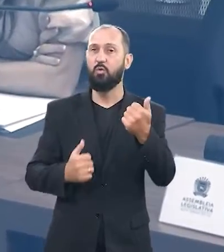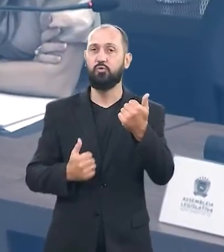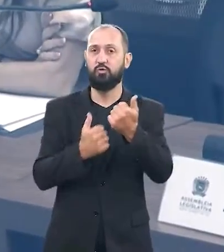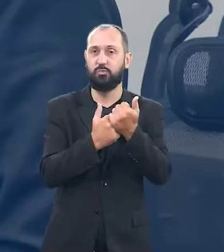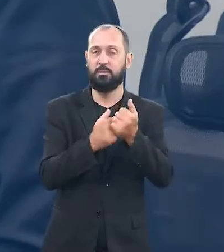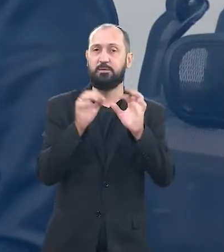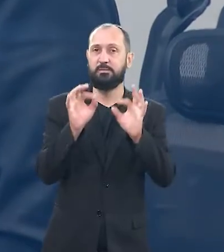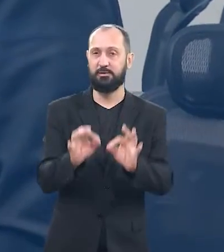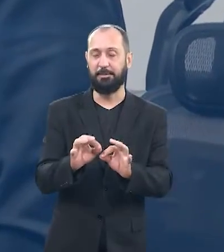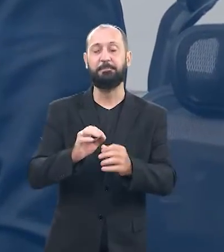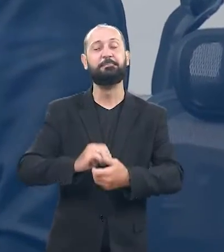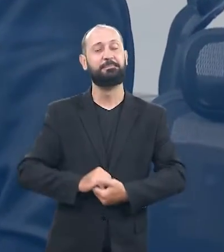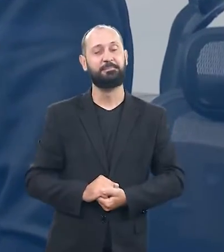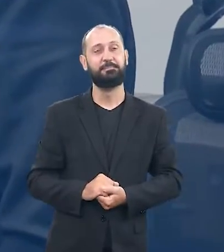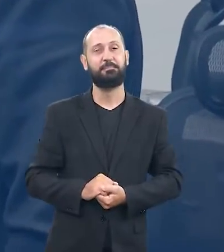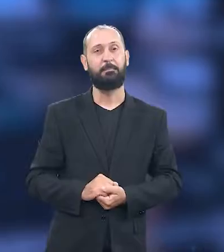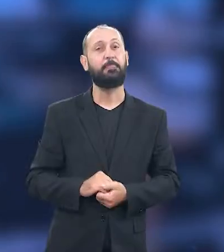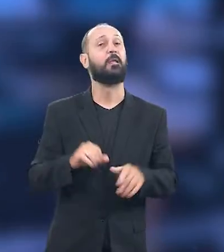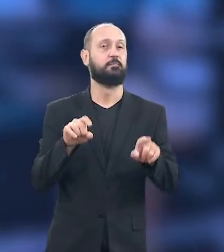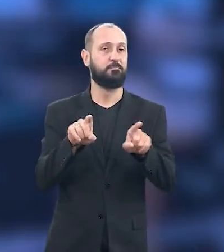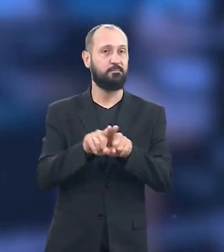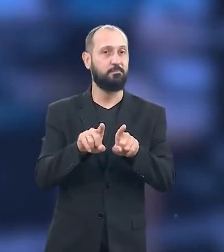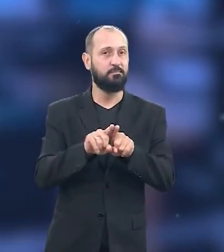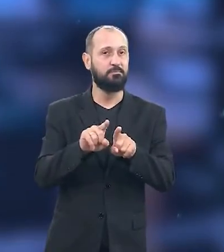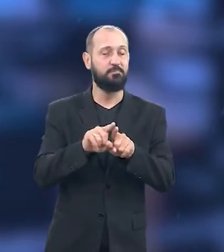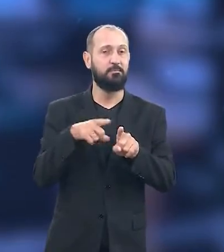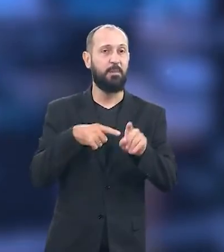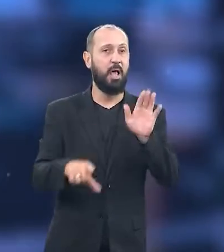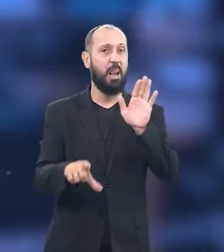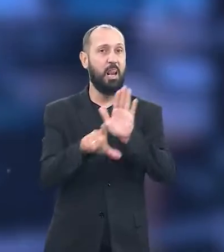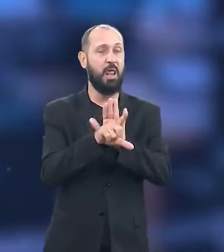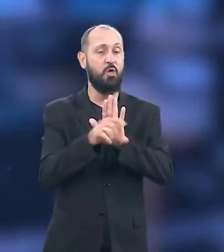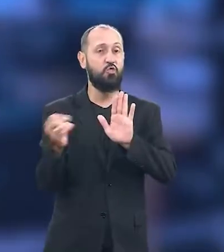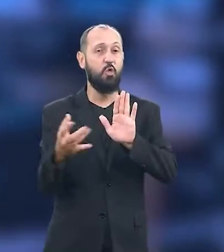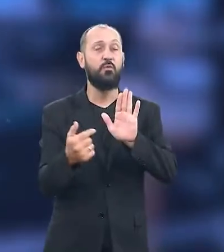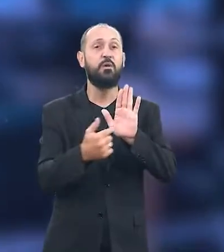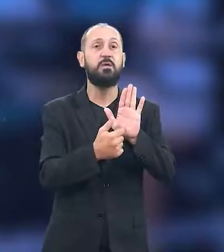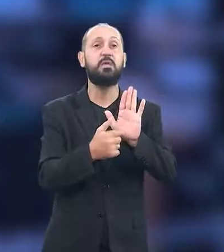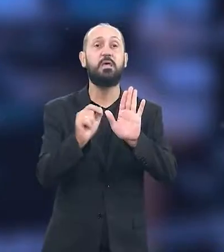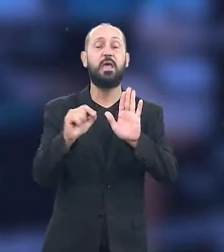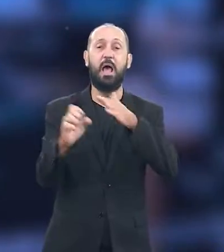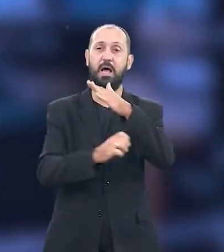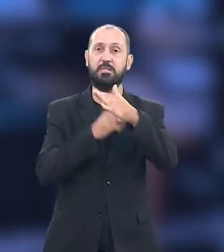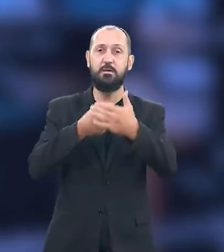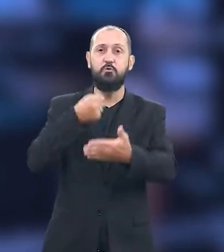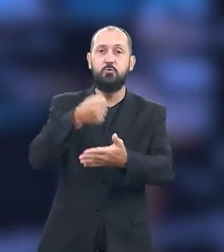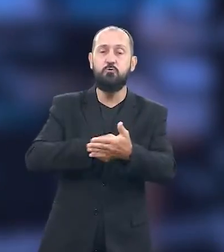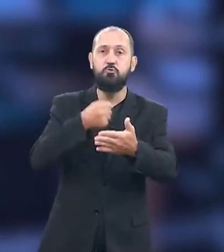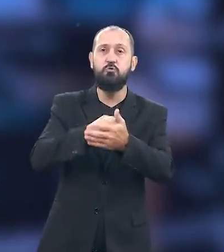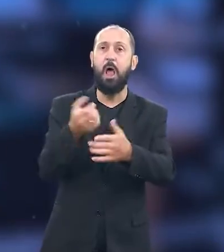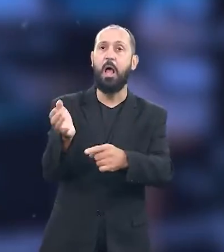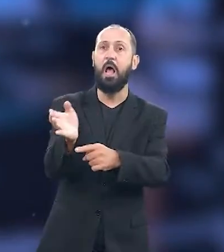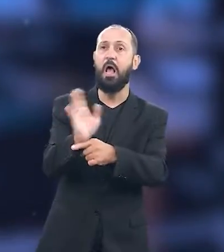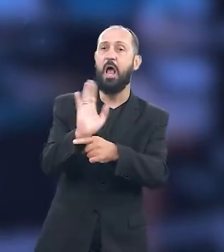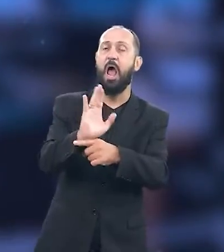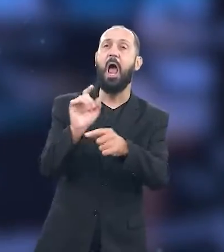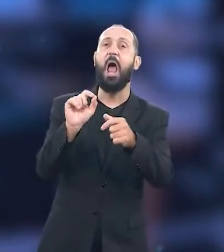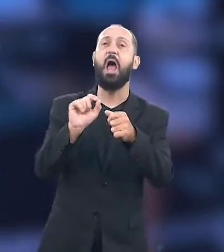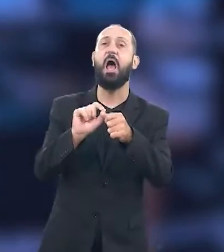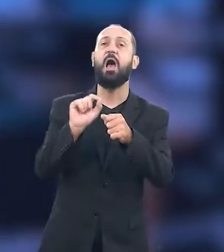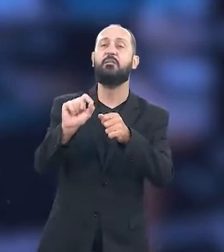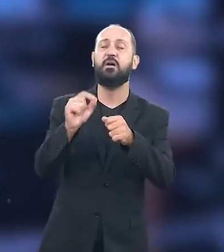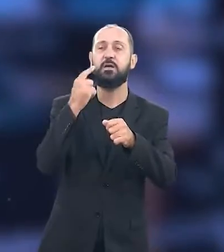fornecer suporte adequado. Além disso, a recente lei que obriga as empresas operadoras de cinema